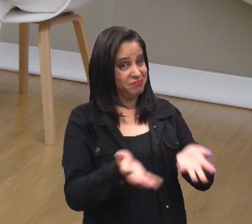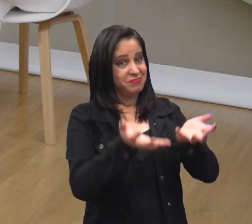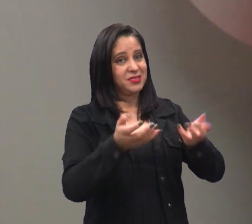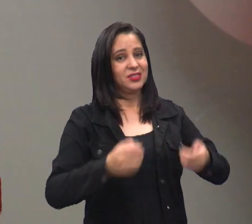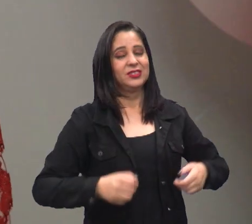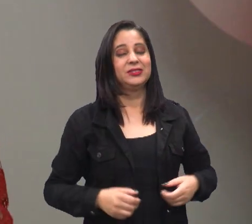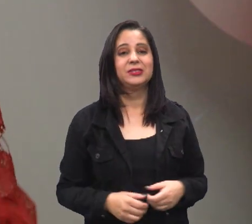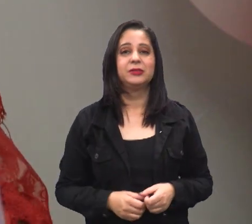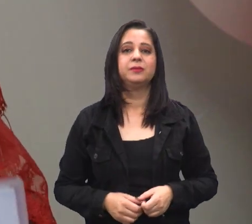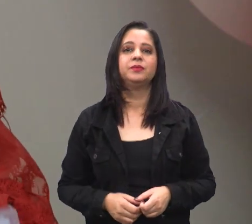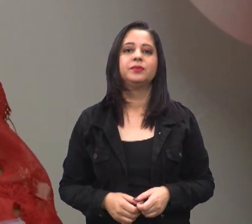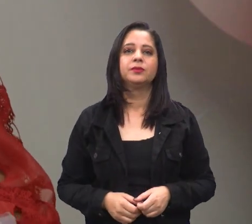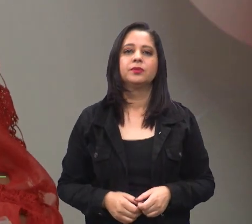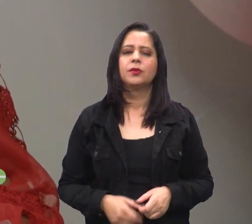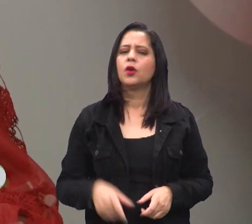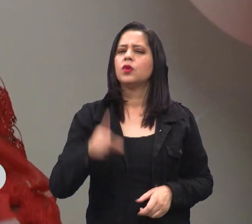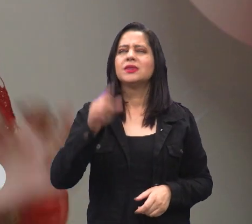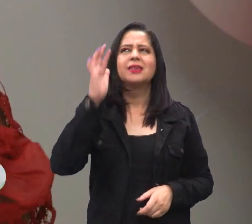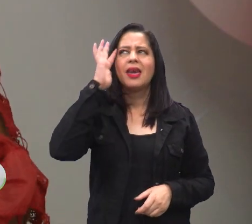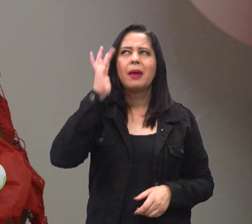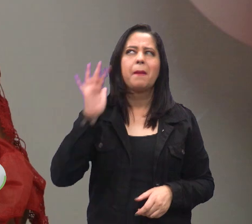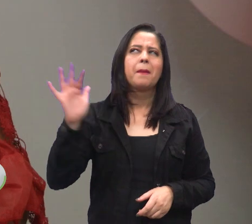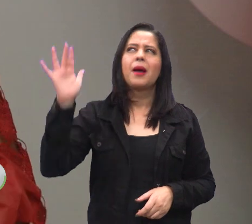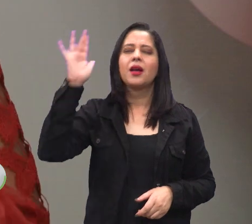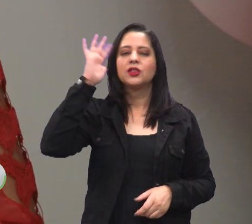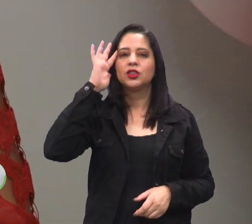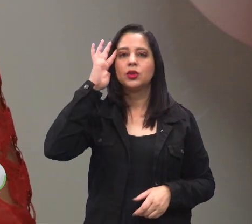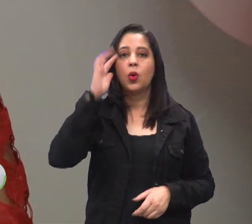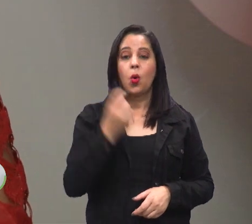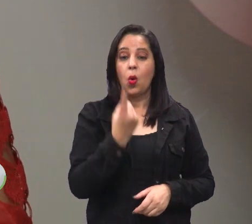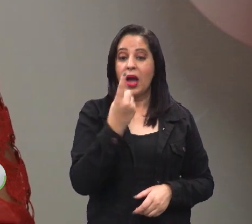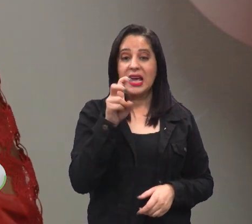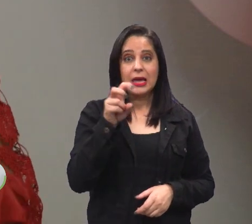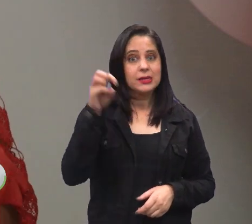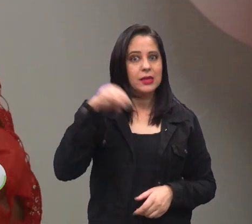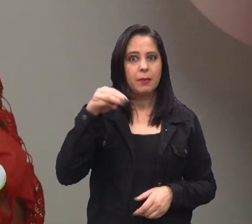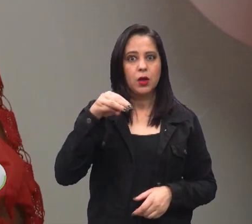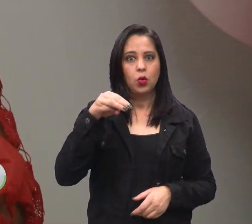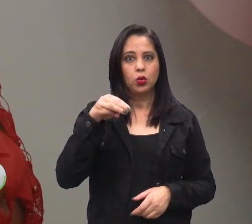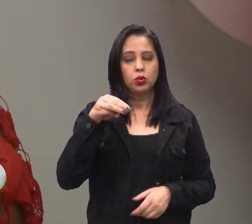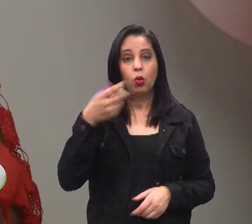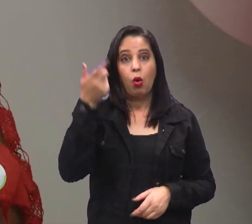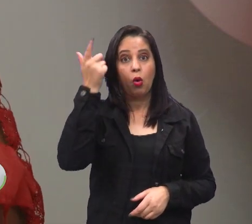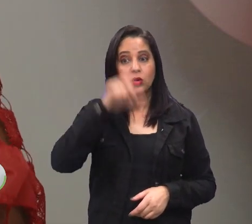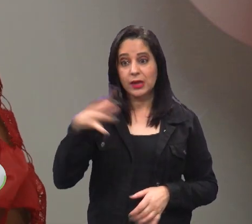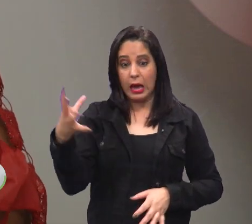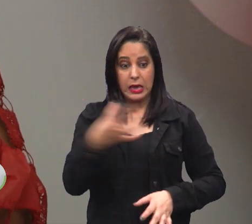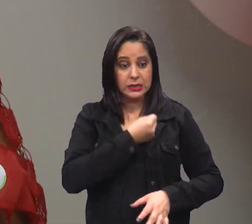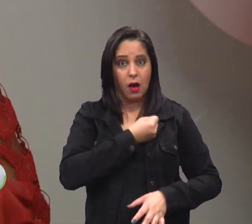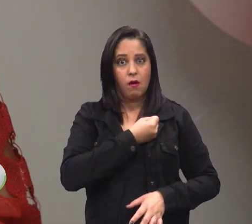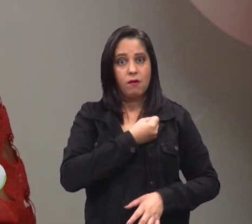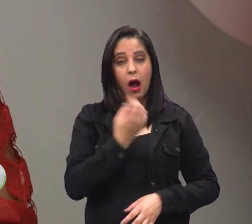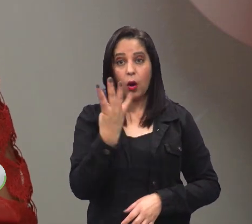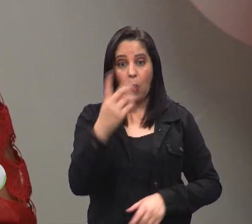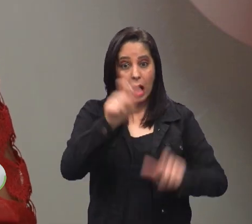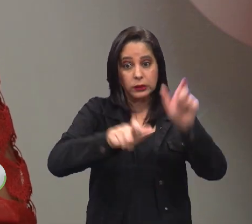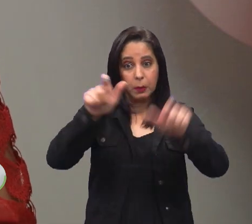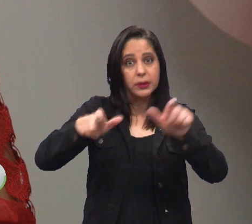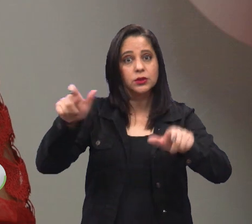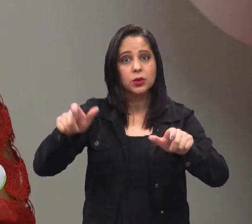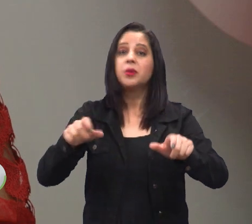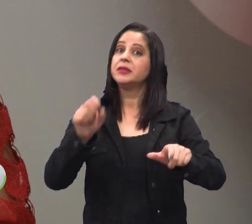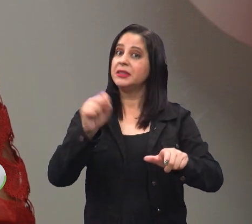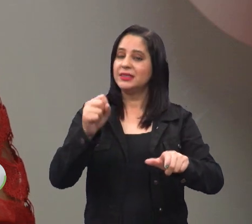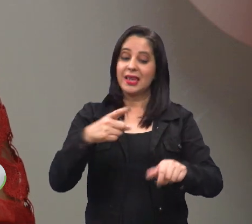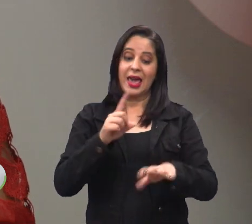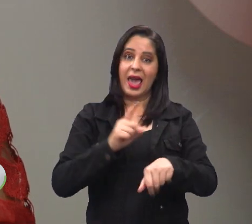gente. E você já imaginou que em menos de 15 minutos é possível salvar até 4 vidas? Pois é, esse é o tempo médio